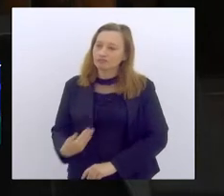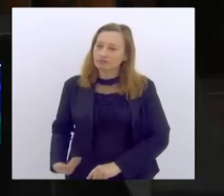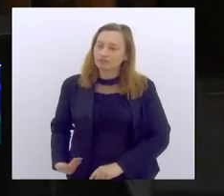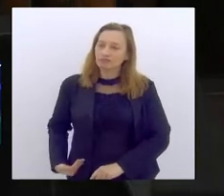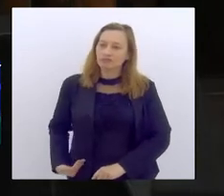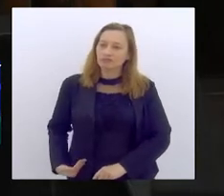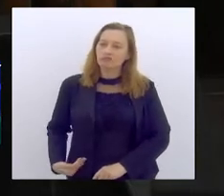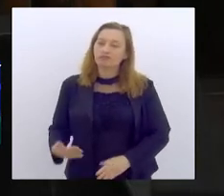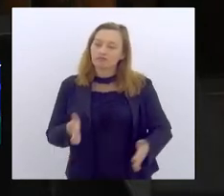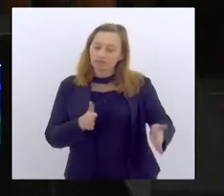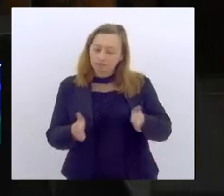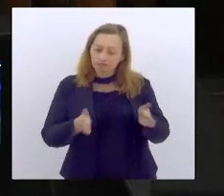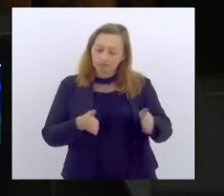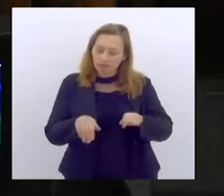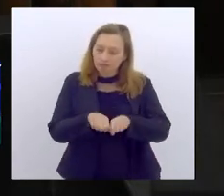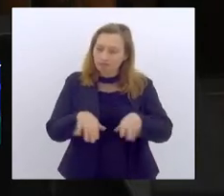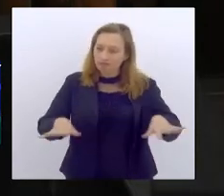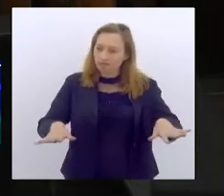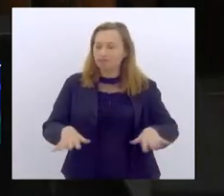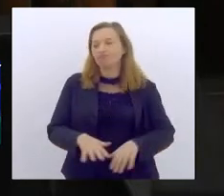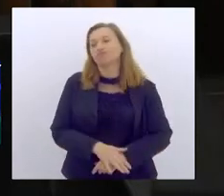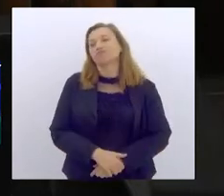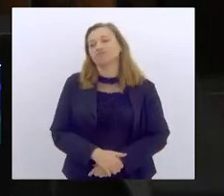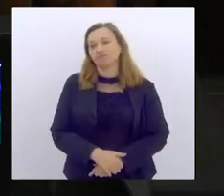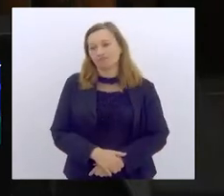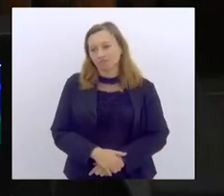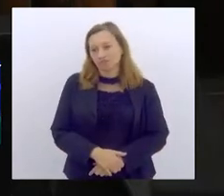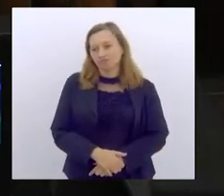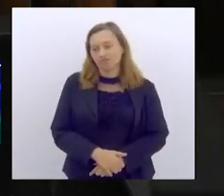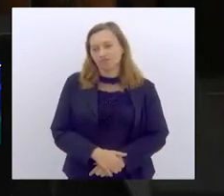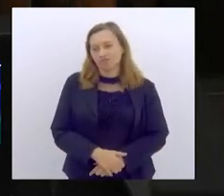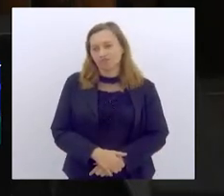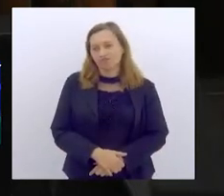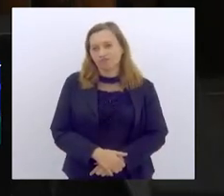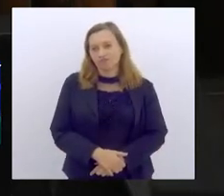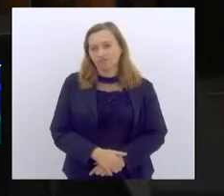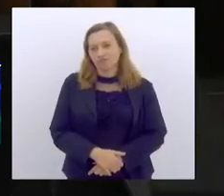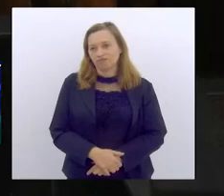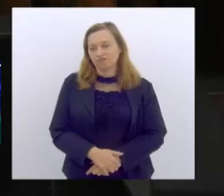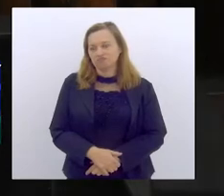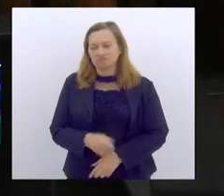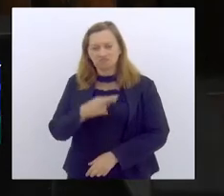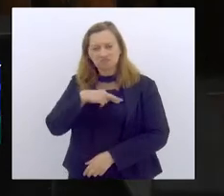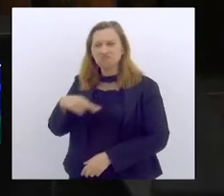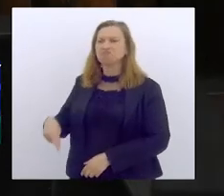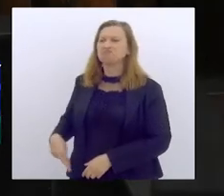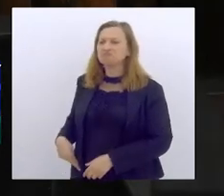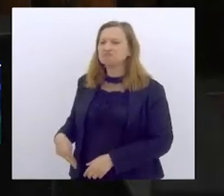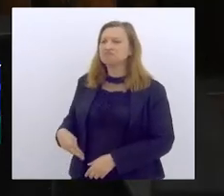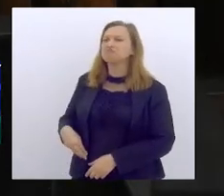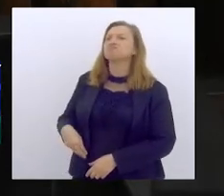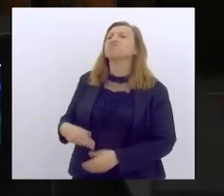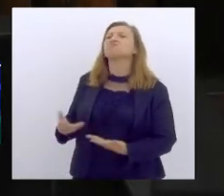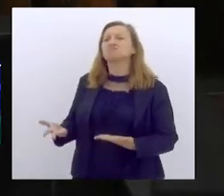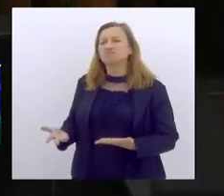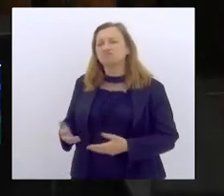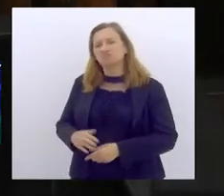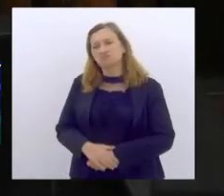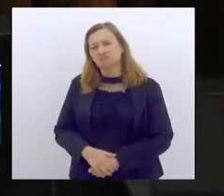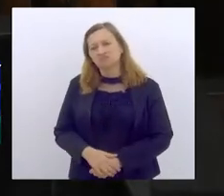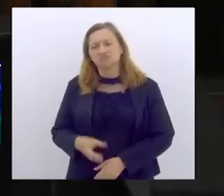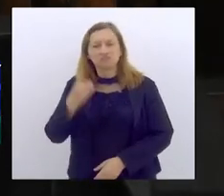em período pandêmico e fique República é essa deputado